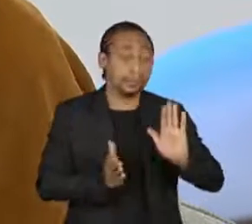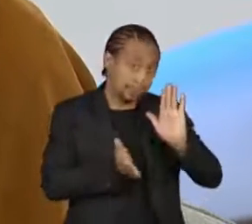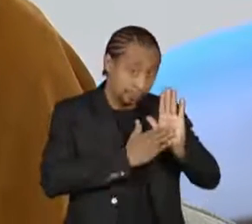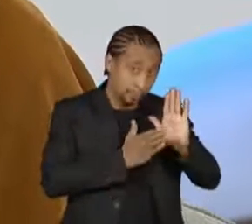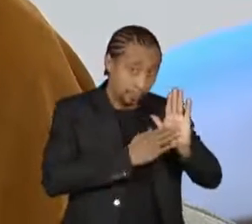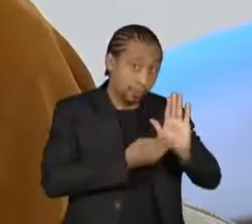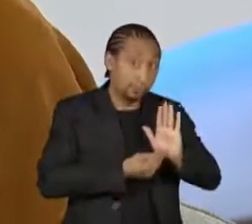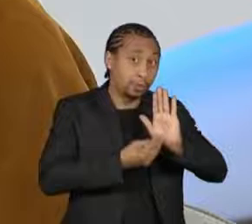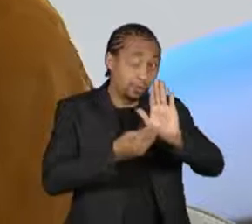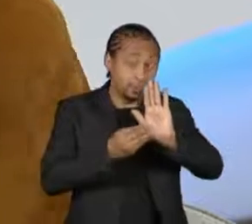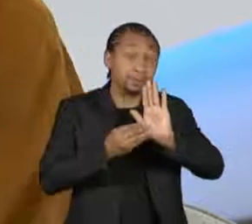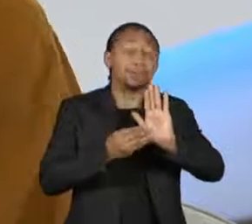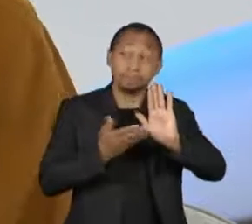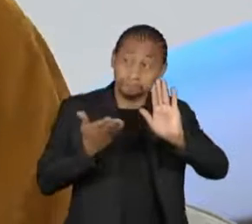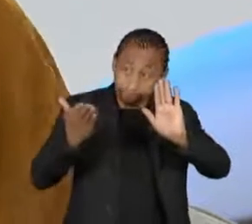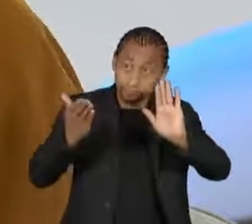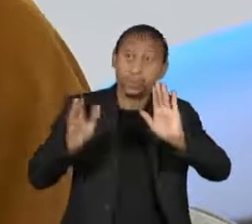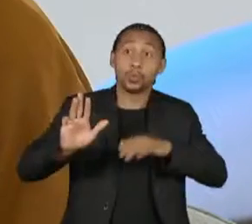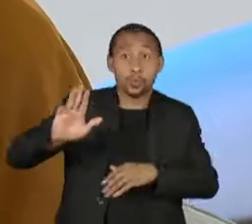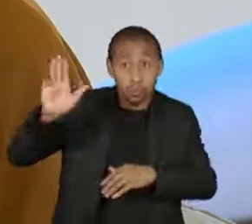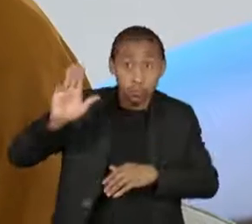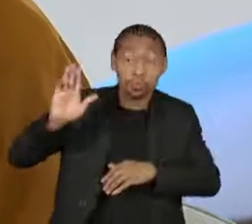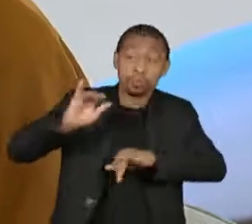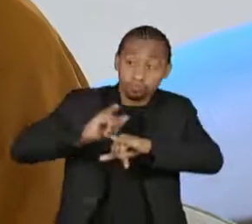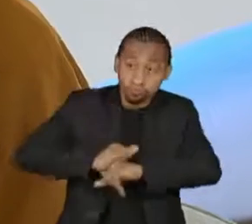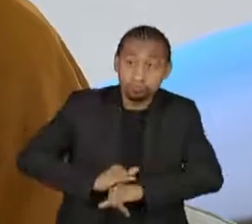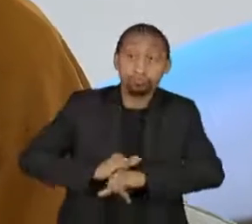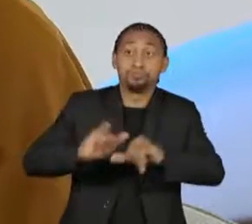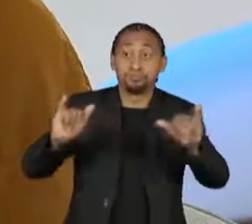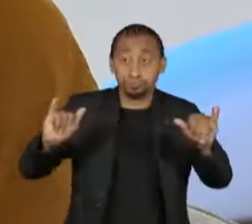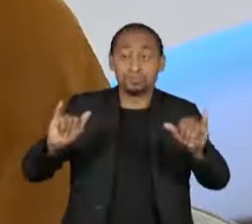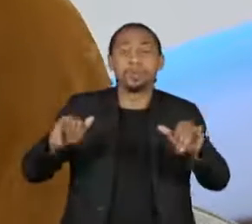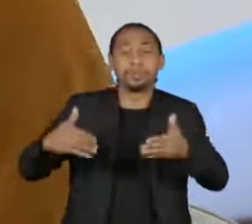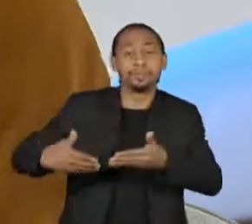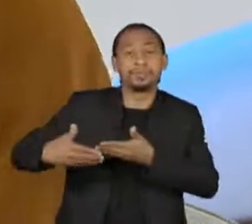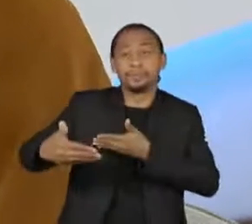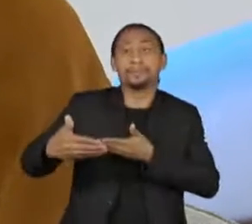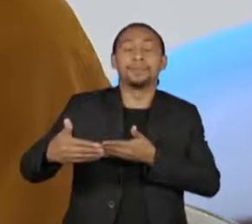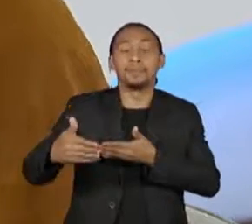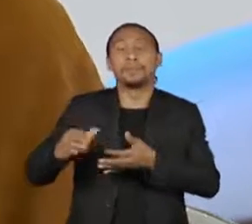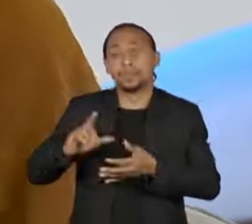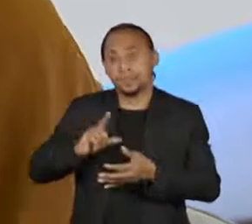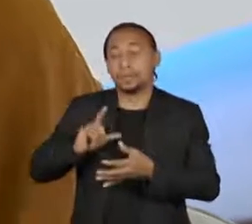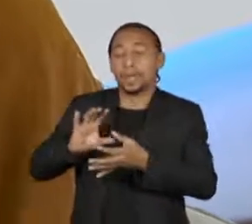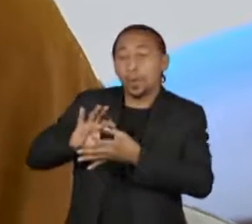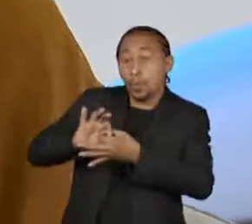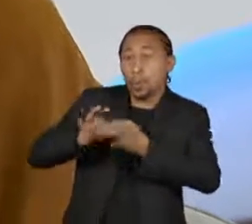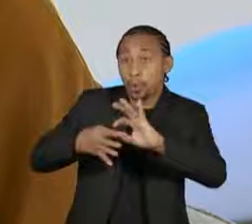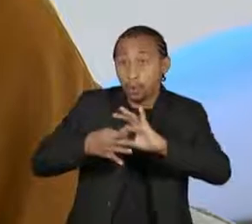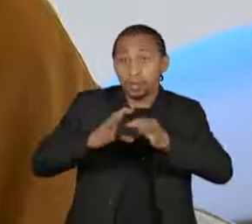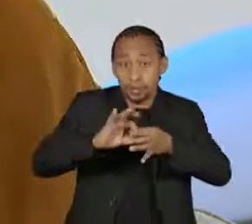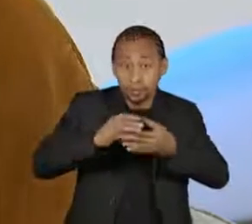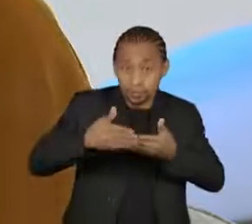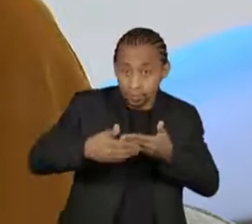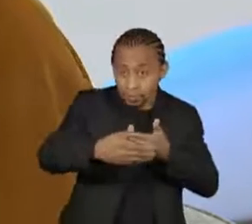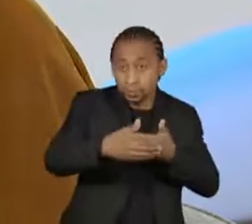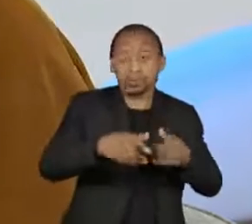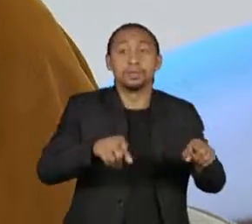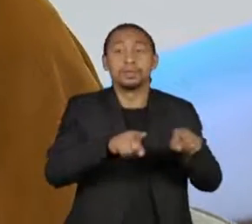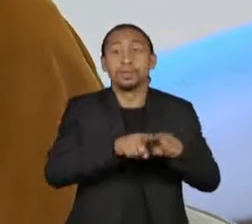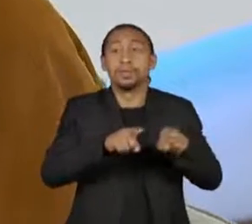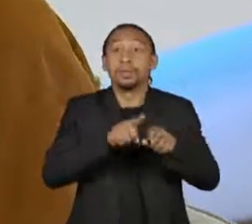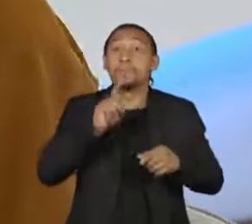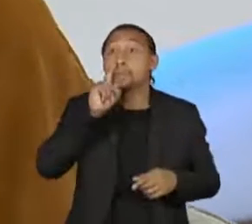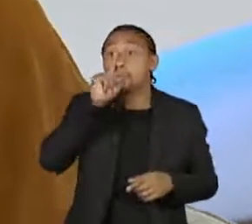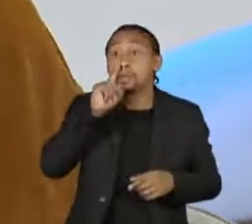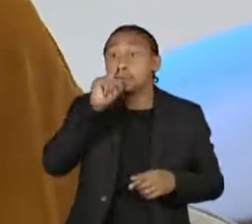Autoridade Nacional para a questão dos Jogos Olímpicos e a Autoridade Nacional para o risco